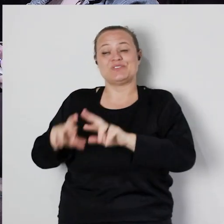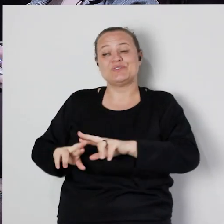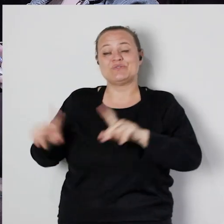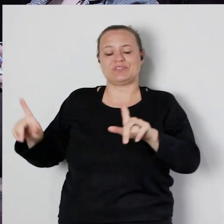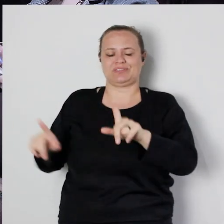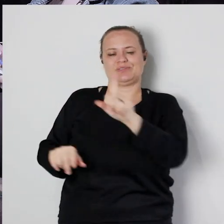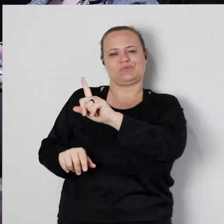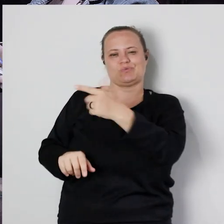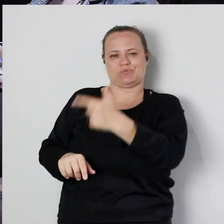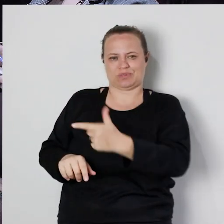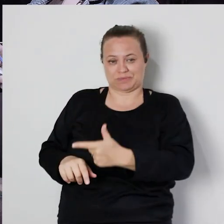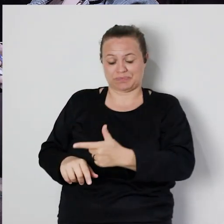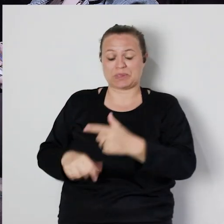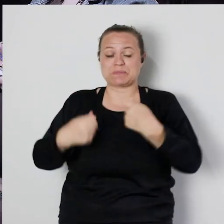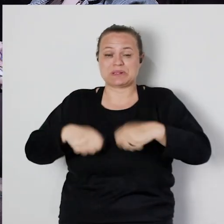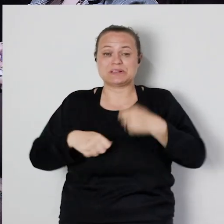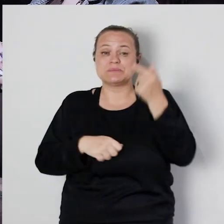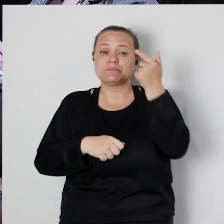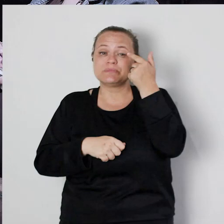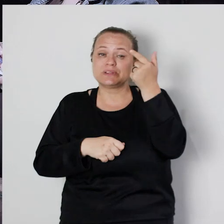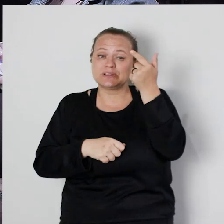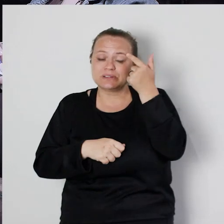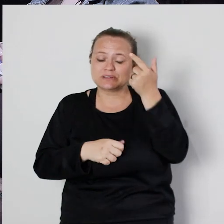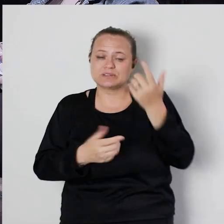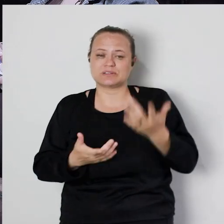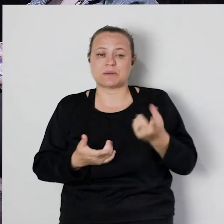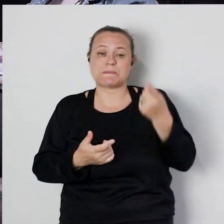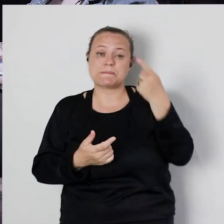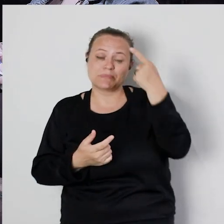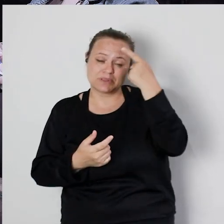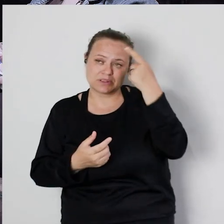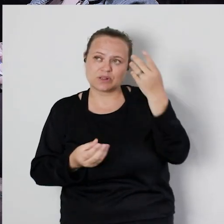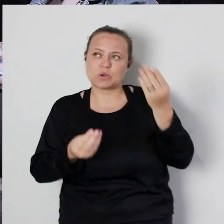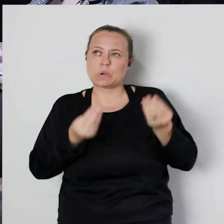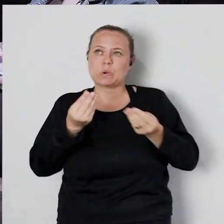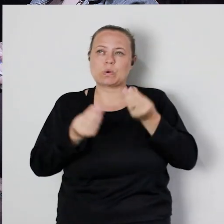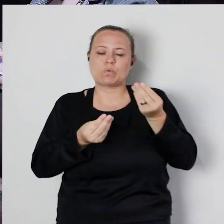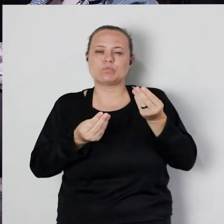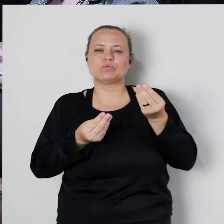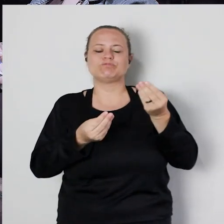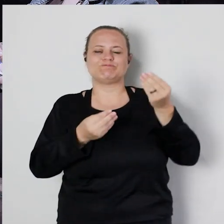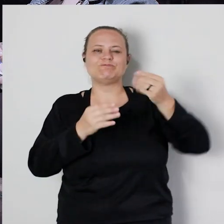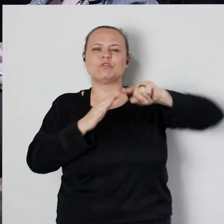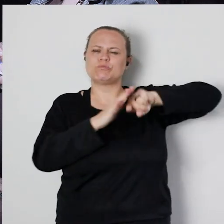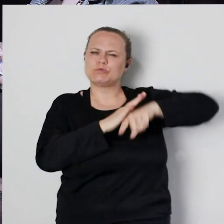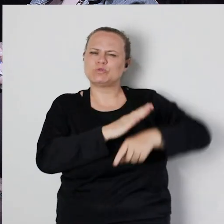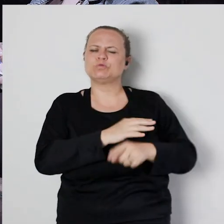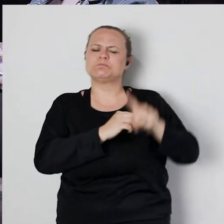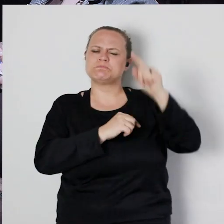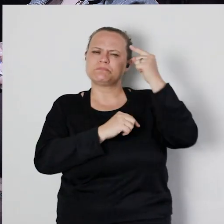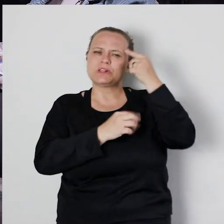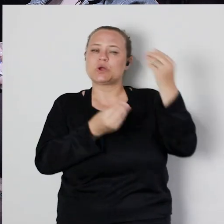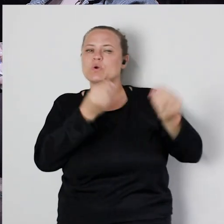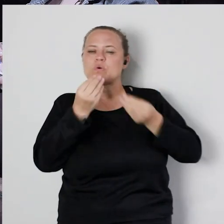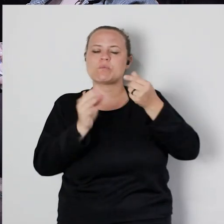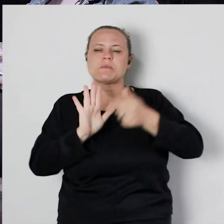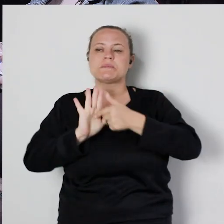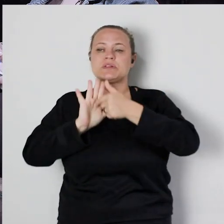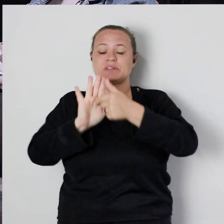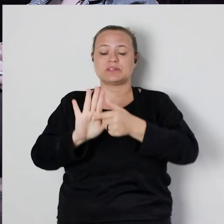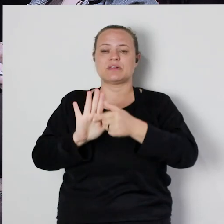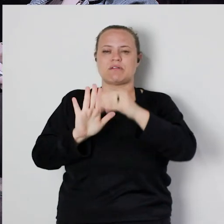produções e organizações e recantos desse país não. Então, há necessidade de pensar